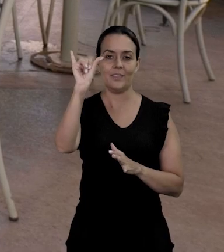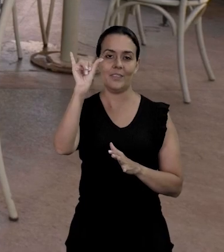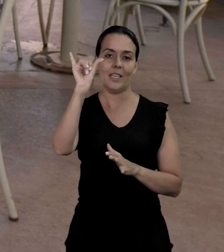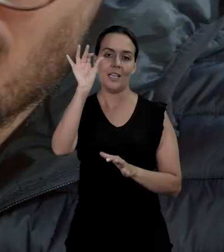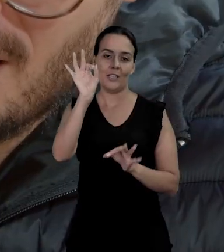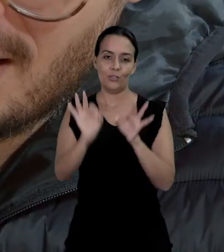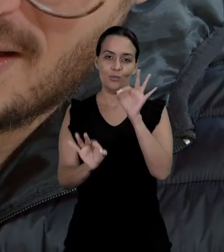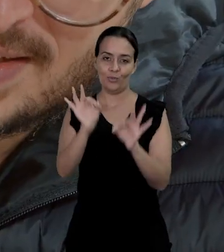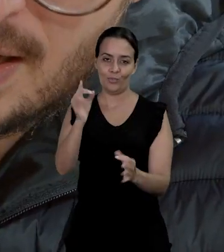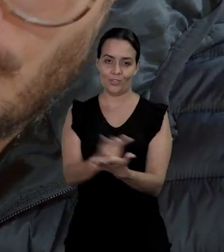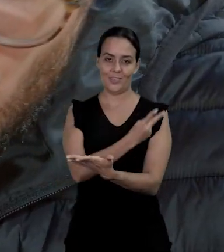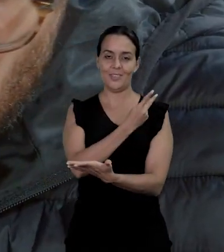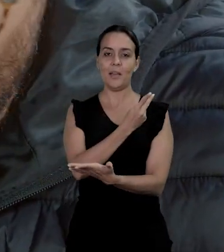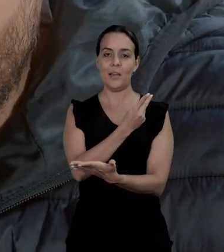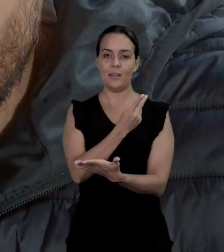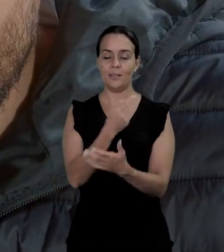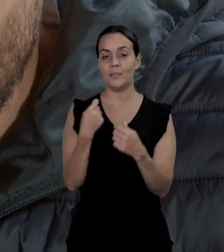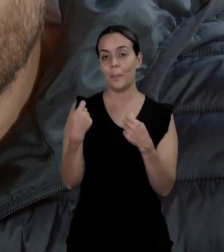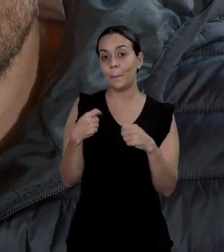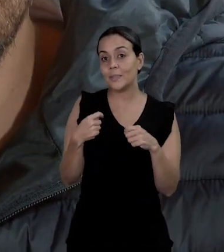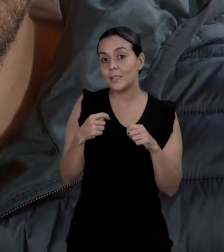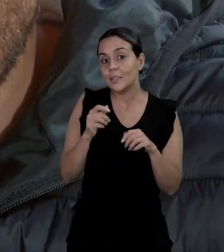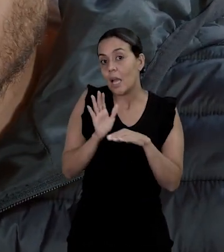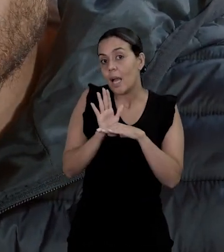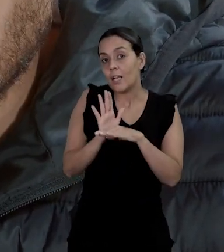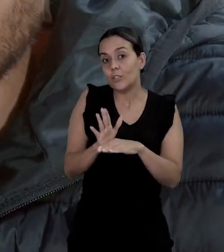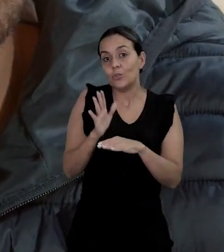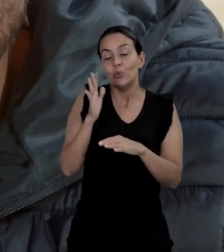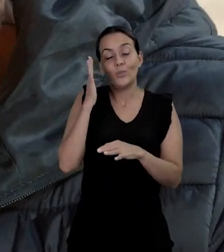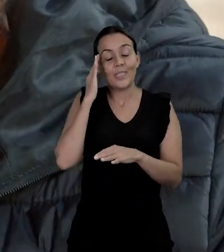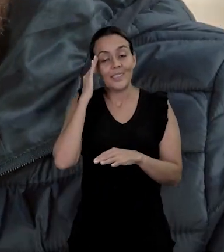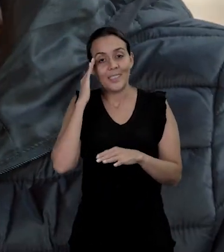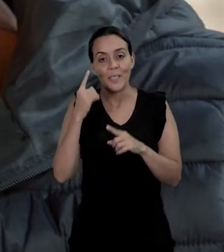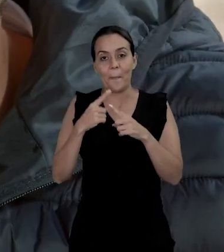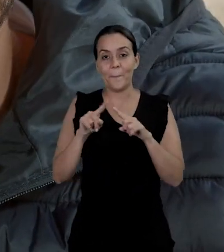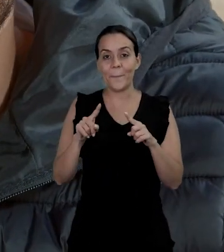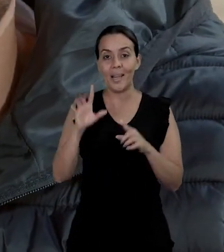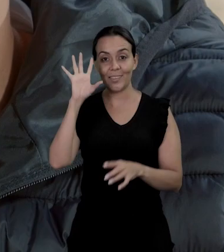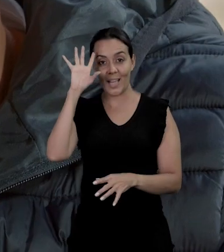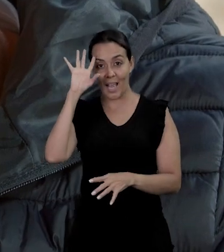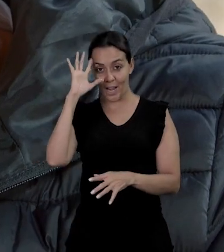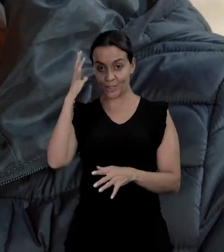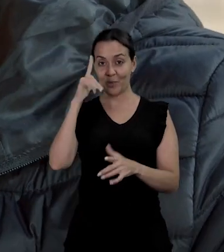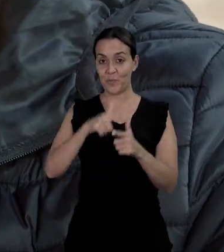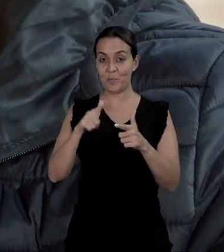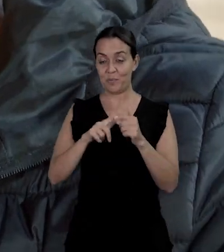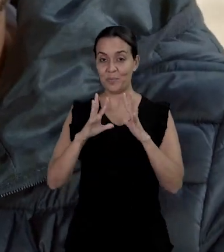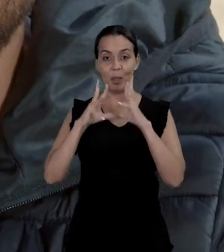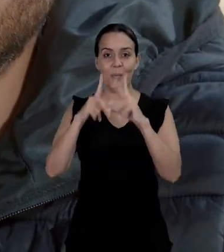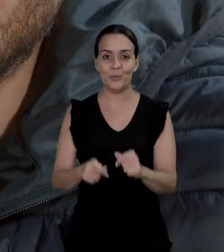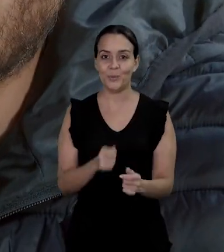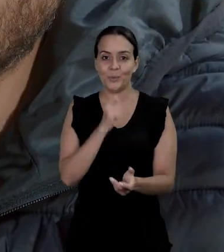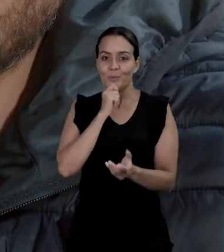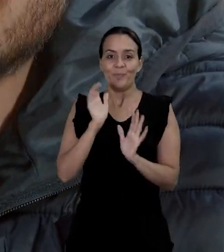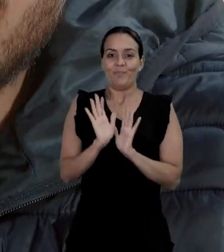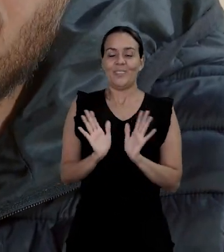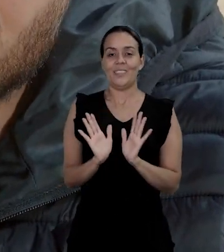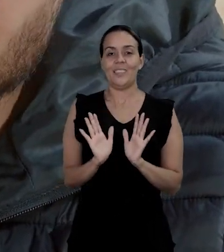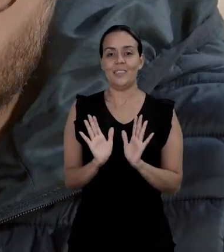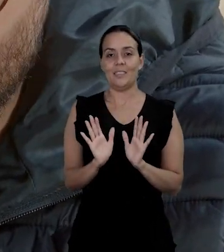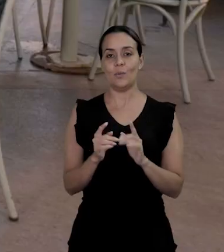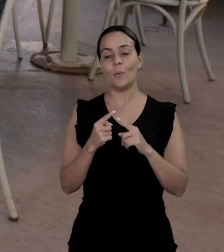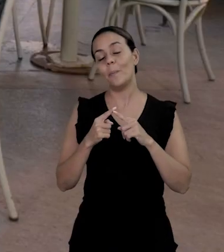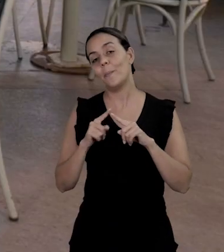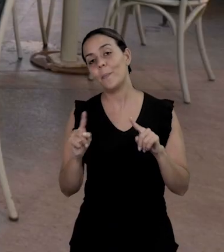que é o seguinte... O que seria o injusto, né? Dentro de um ambiente onde a inteligência artificial está tomando decisões, alocando crédito e tal. É